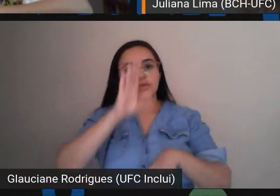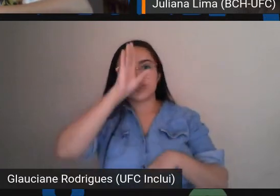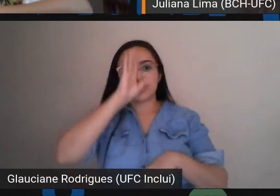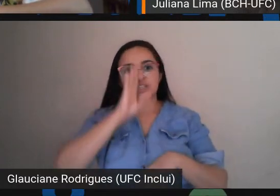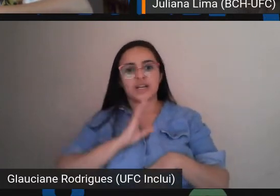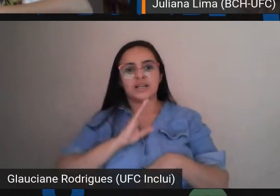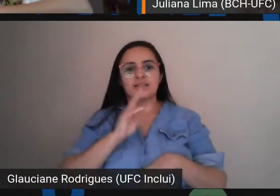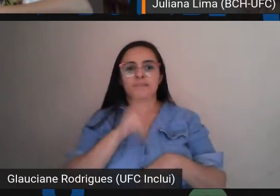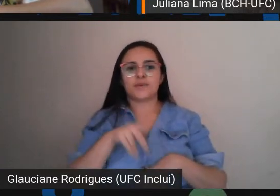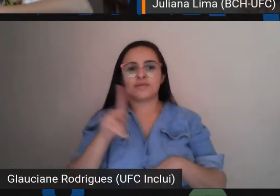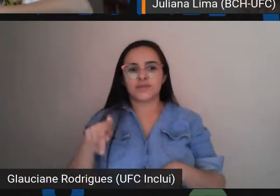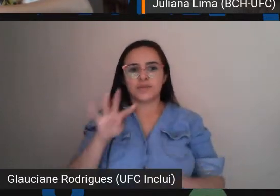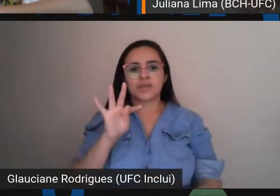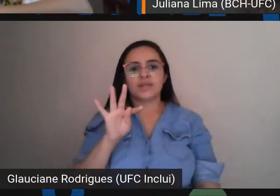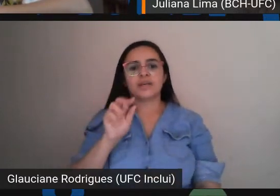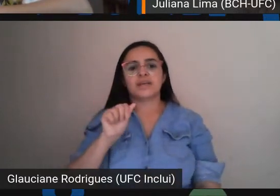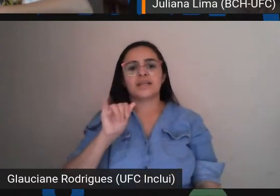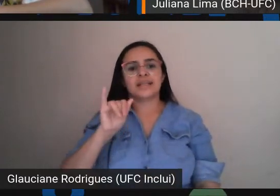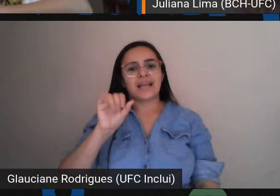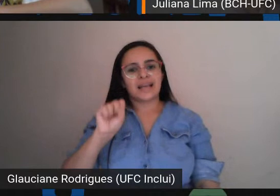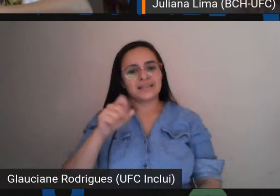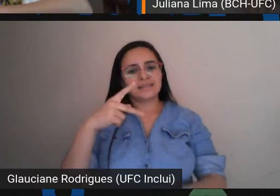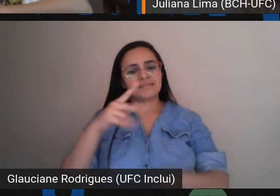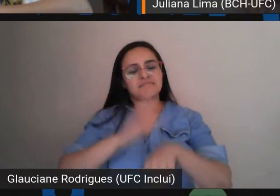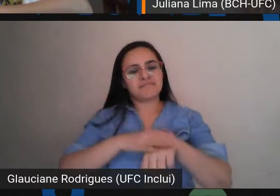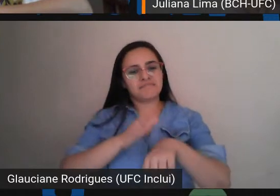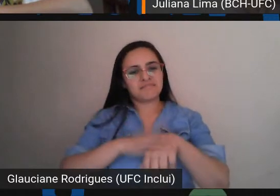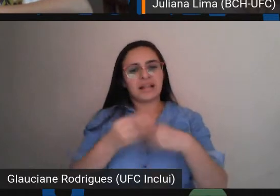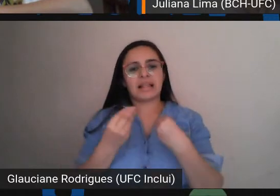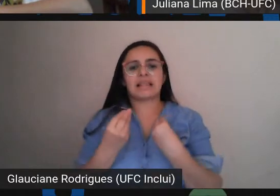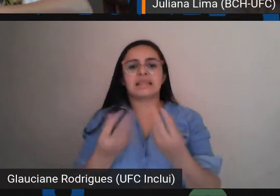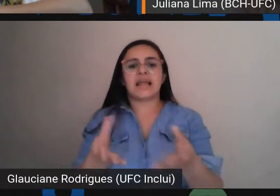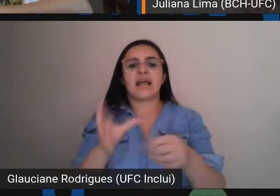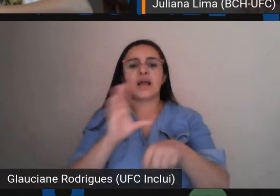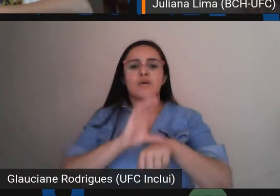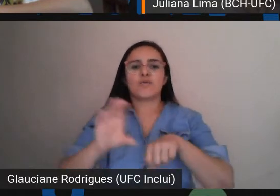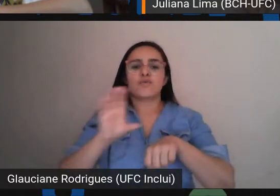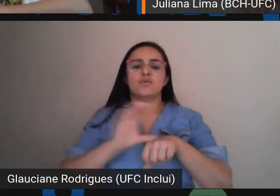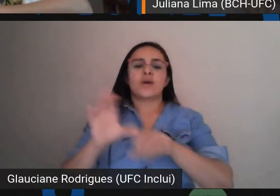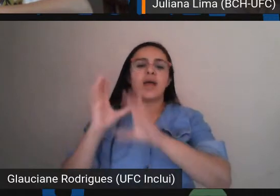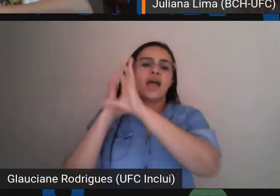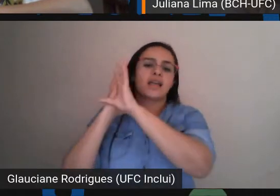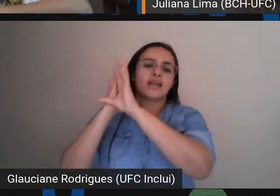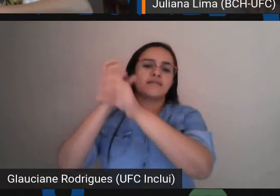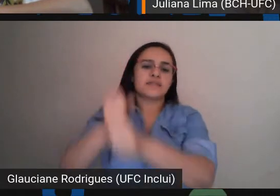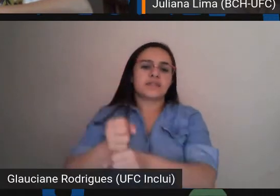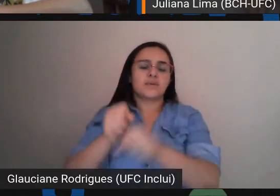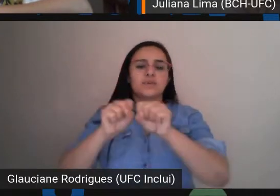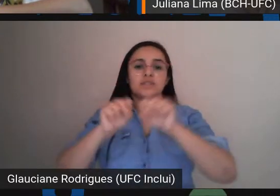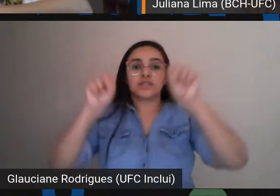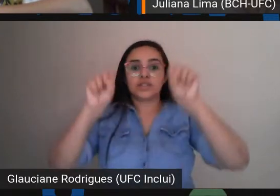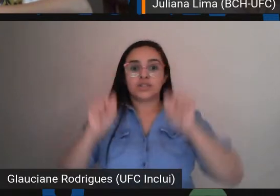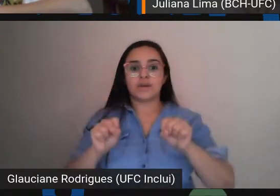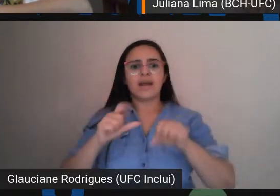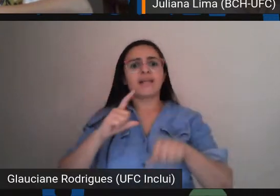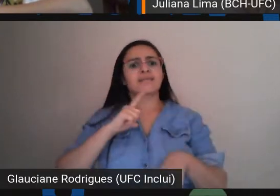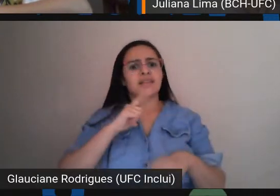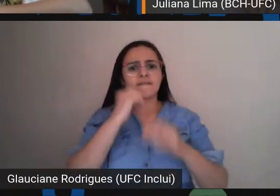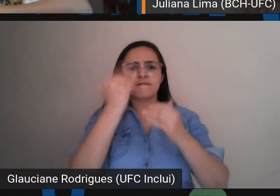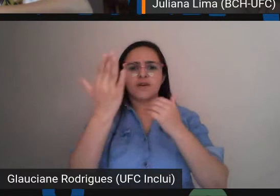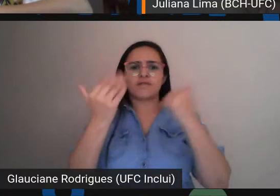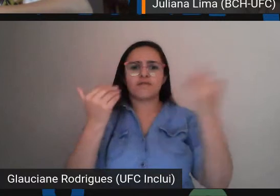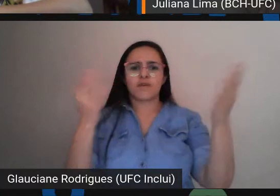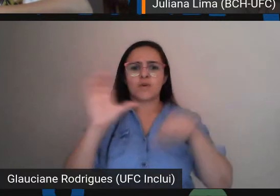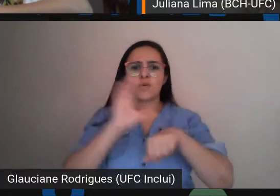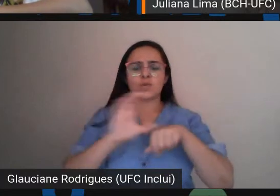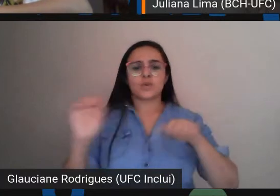qualidade e de graça, vocês não encontram por aí, né? Eu já vi as pessoas fazendo curso de revisão sistemática, cobrando assim os olhos da cara. Então, aproveitem